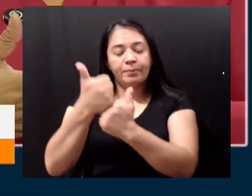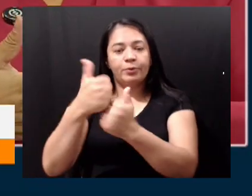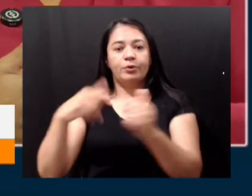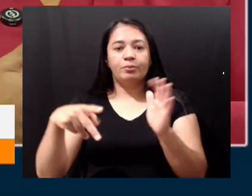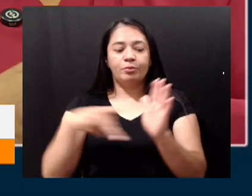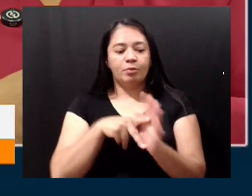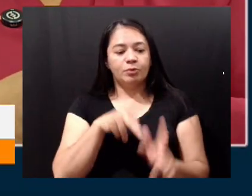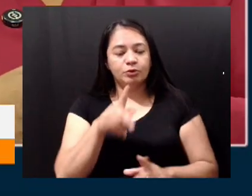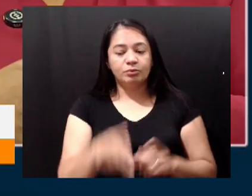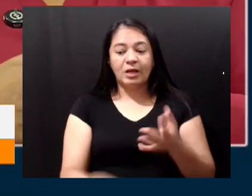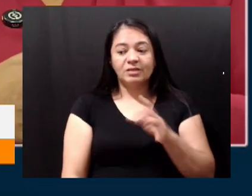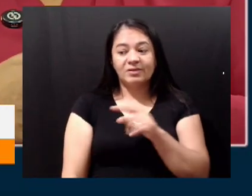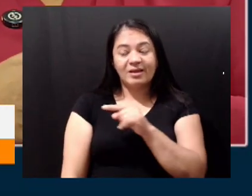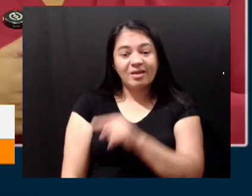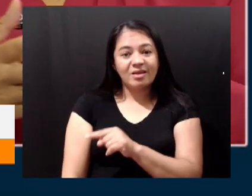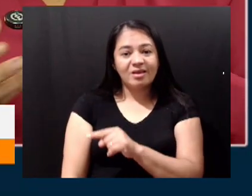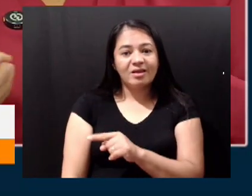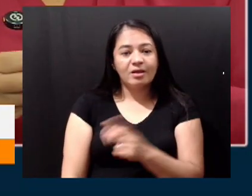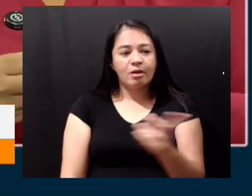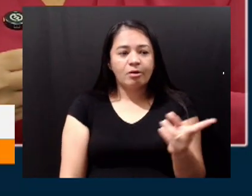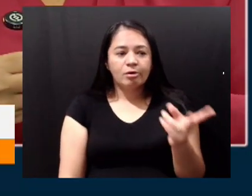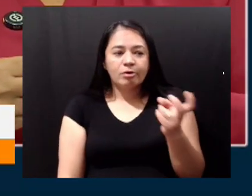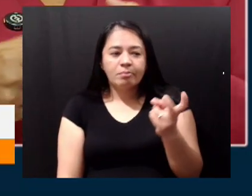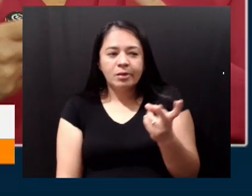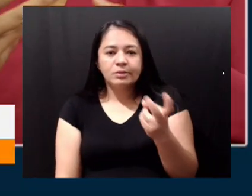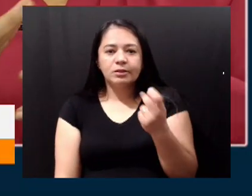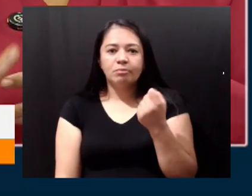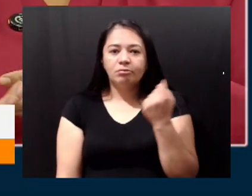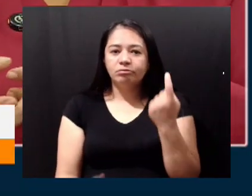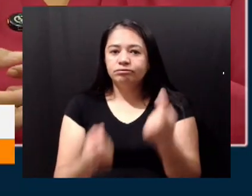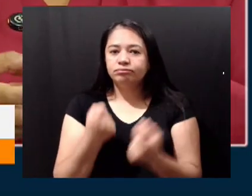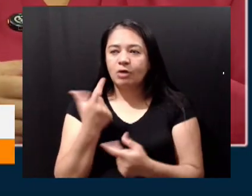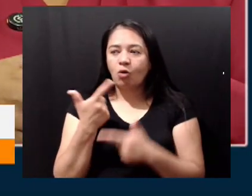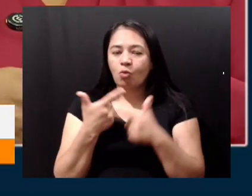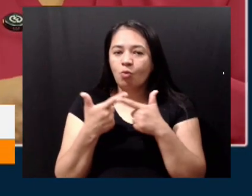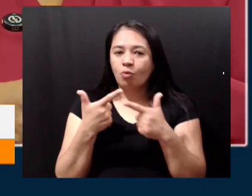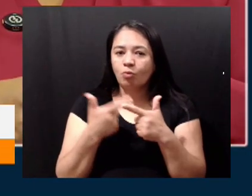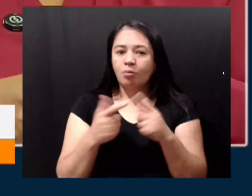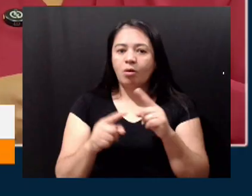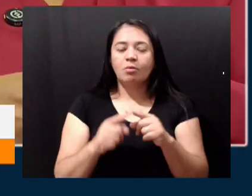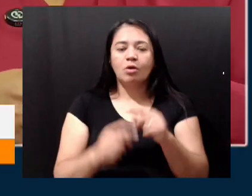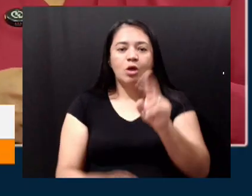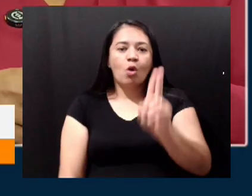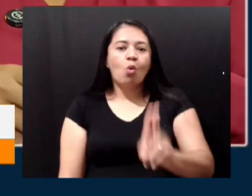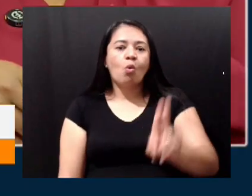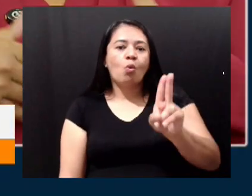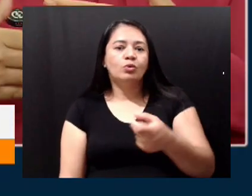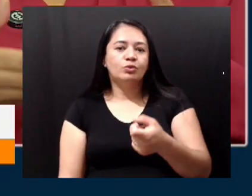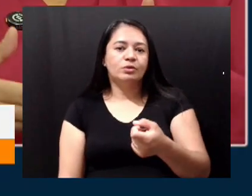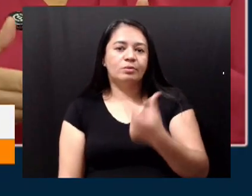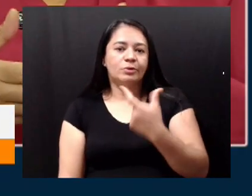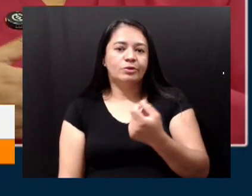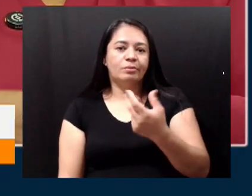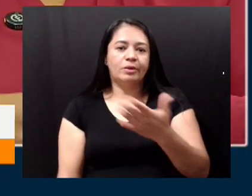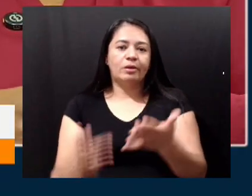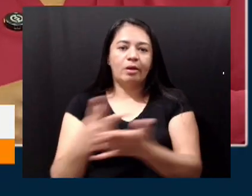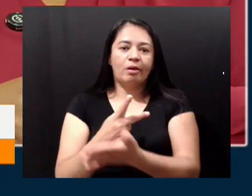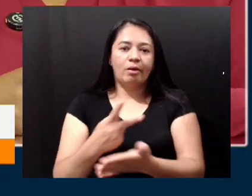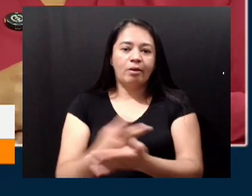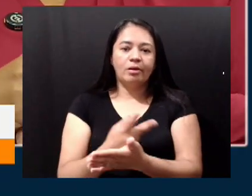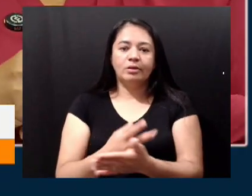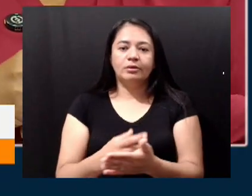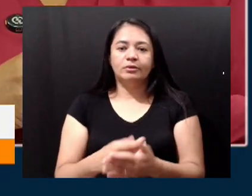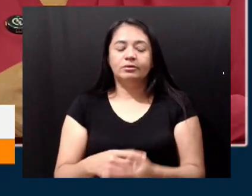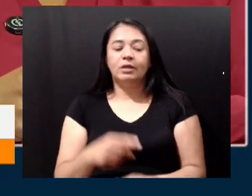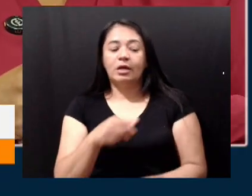ele quem identifica o problema do uso inadequado do medicamento, né? E aí encaminha o paciente